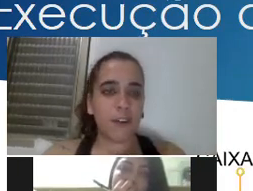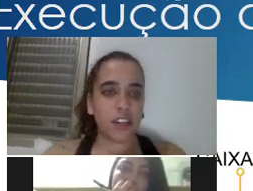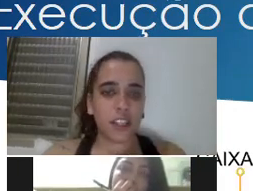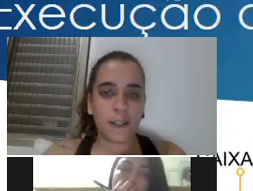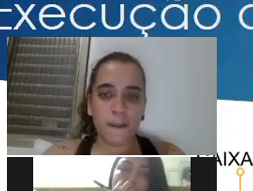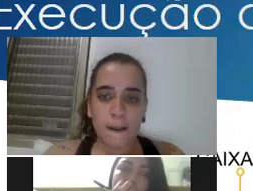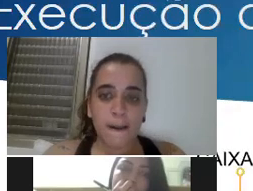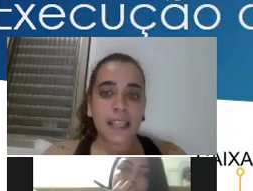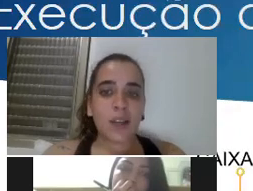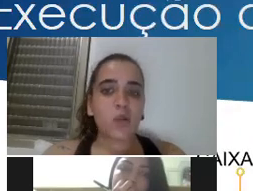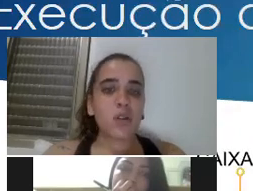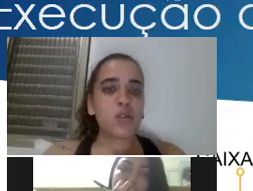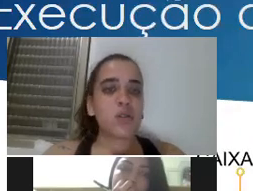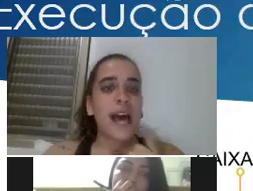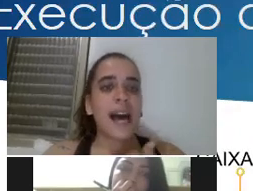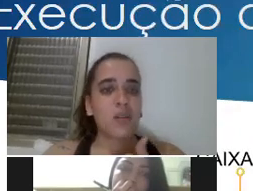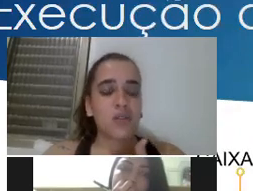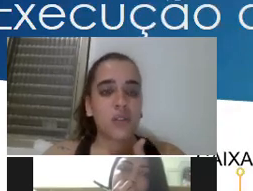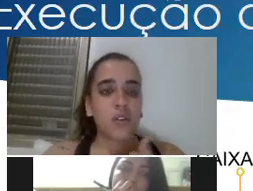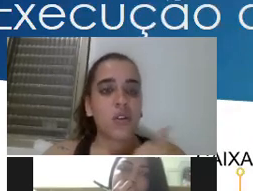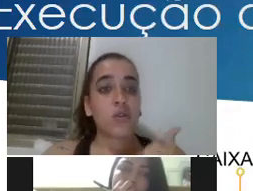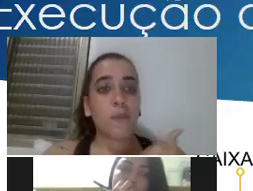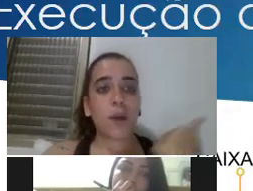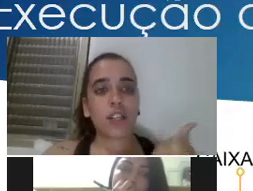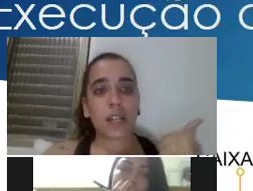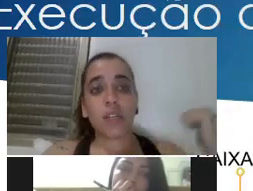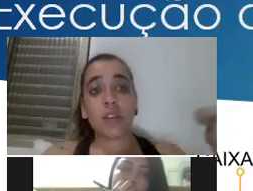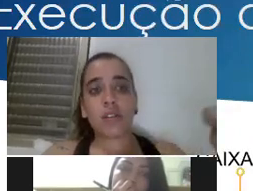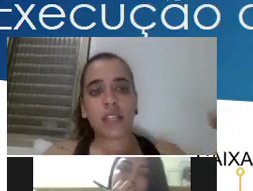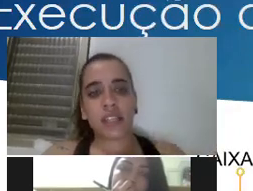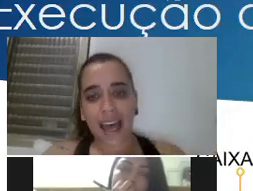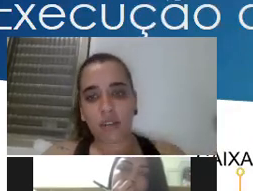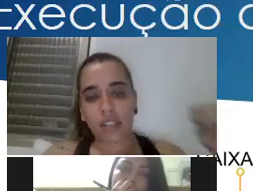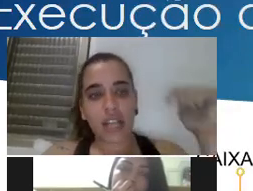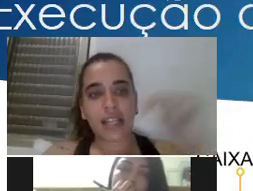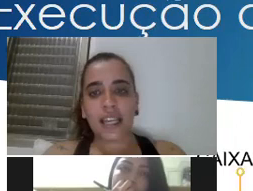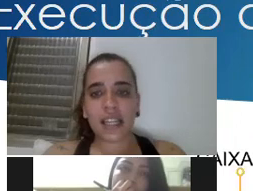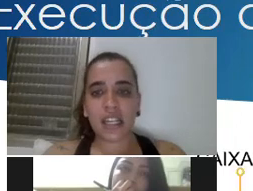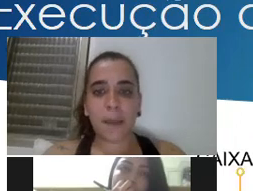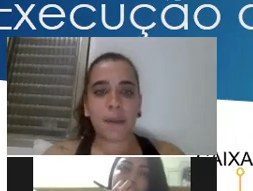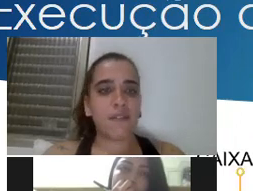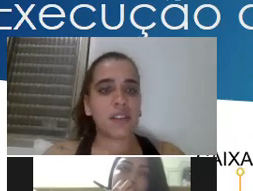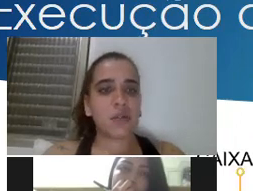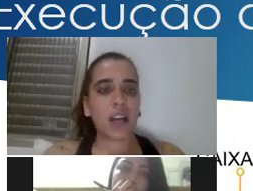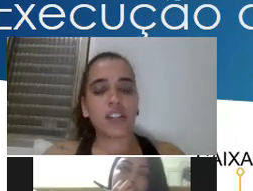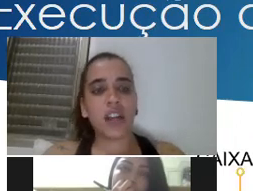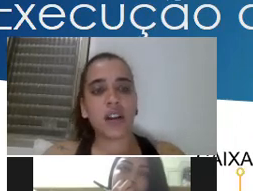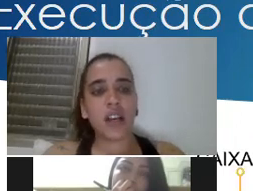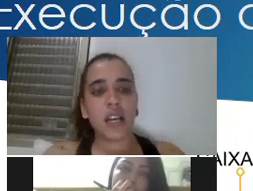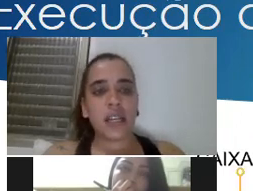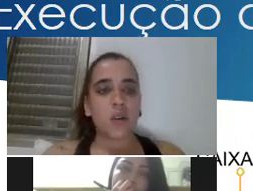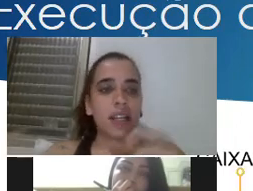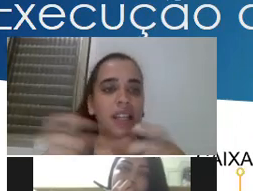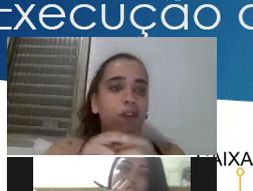ela para fora aqui. Então, todos os ralos do projeto hidrossanitário, você já tem que deixar previsto no